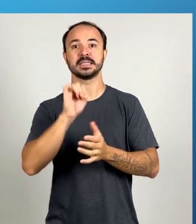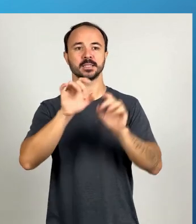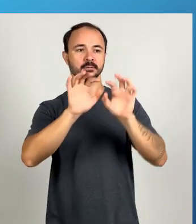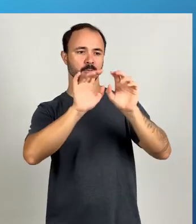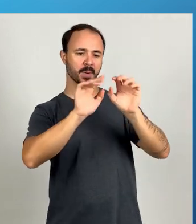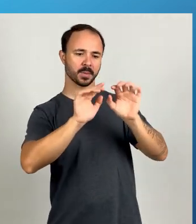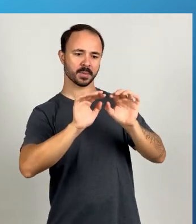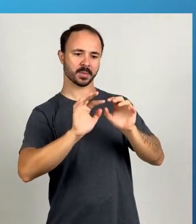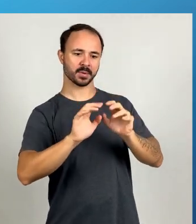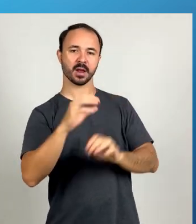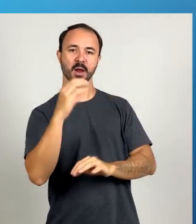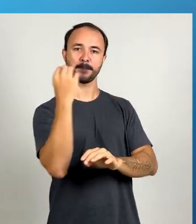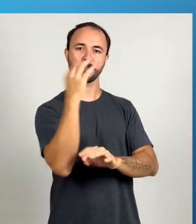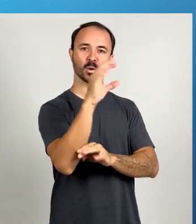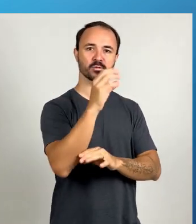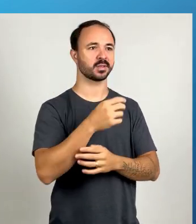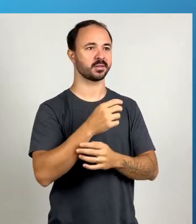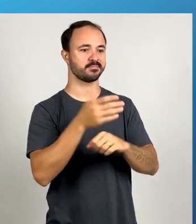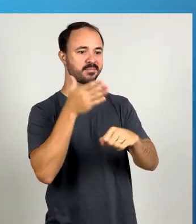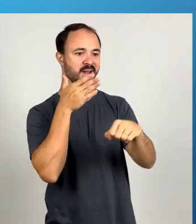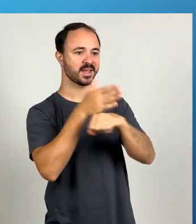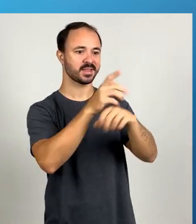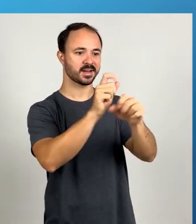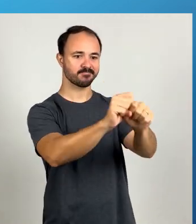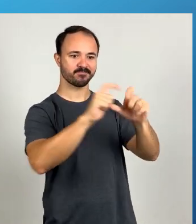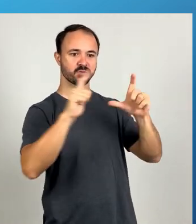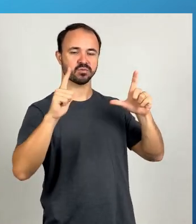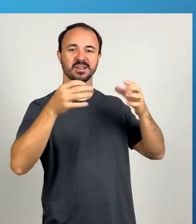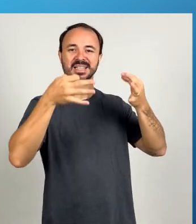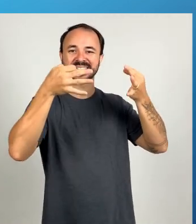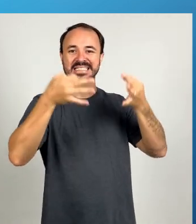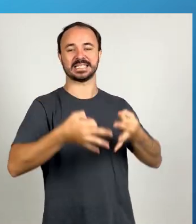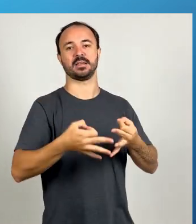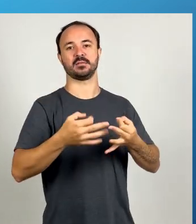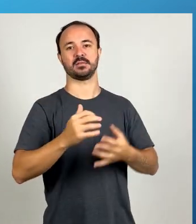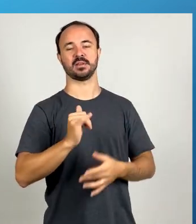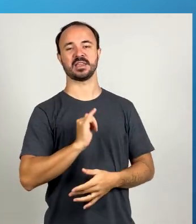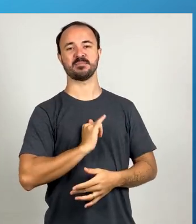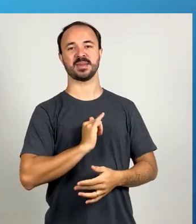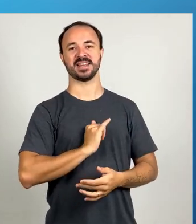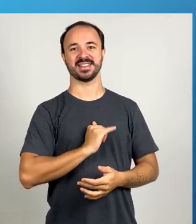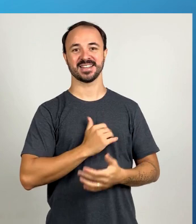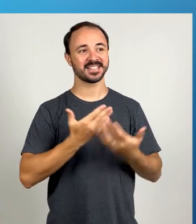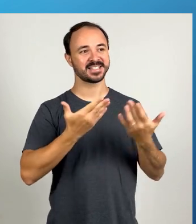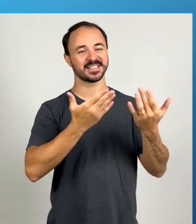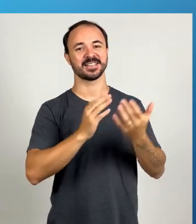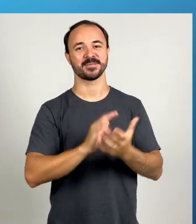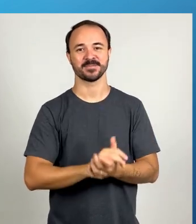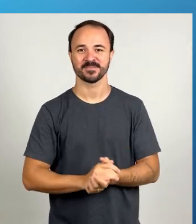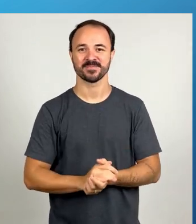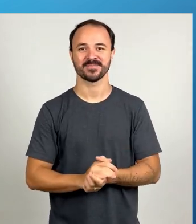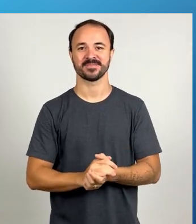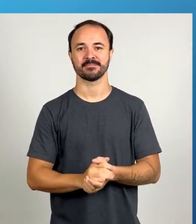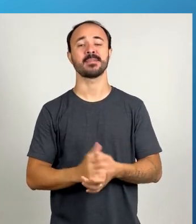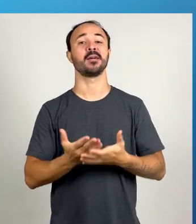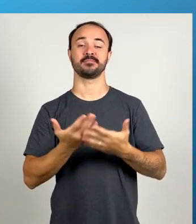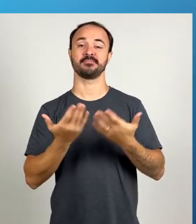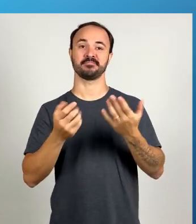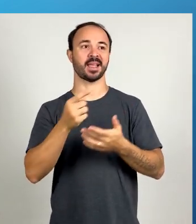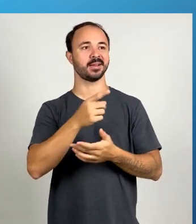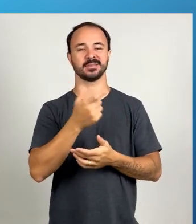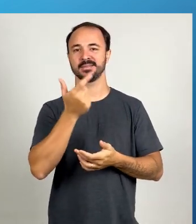digitar bem assim no Google Maps e apertar Enter, vai dar certinho em cima de Imperatriz. É assim, por exemplo,